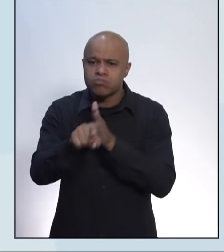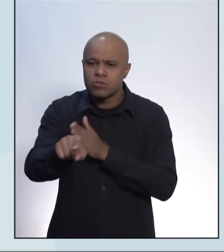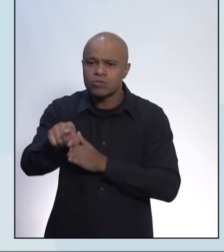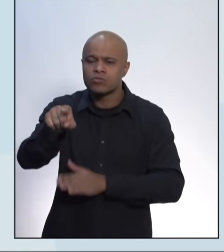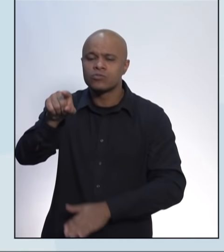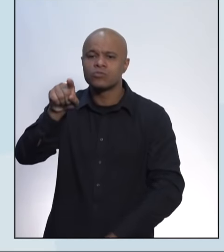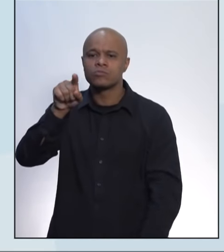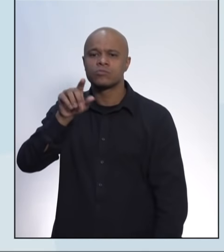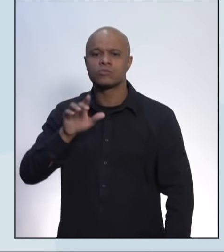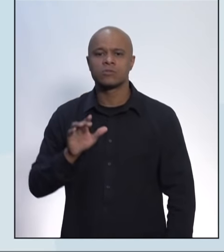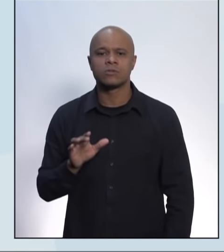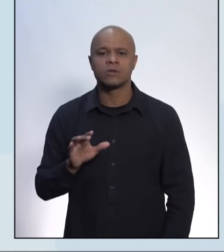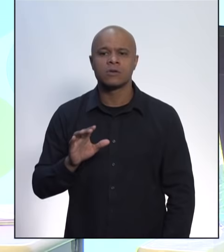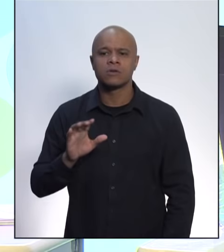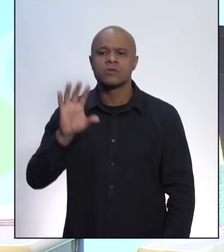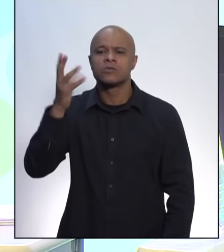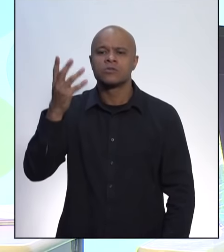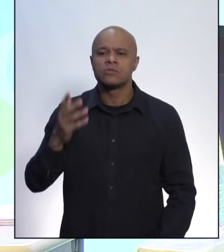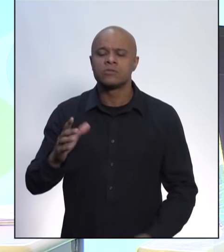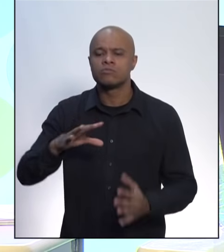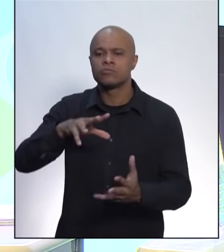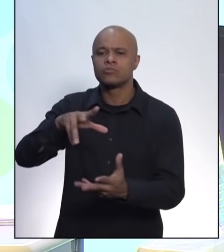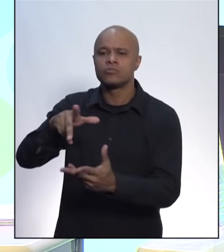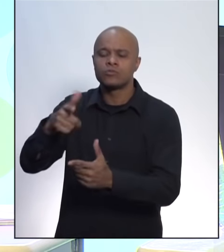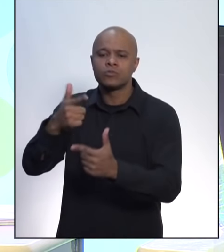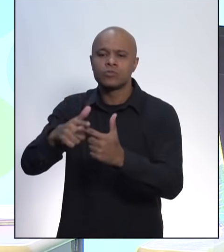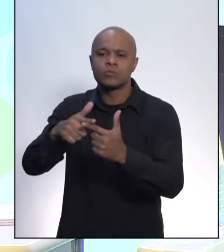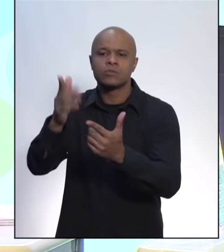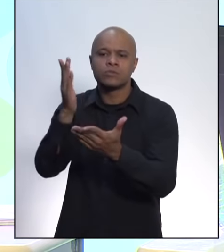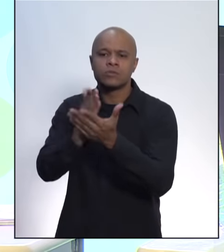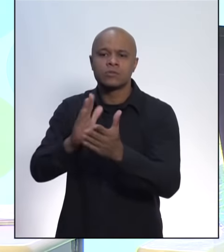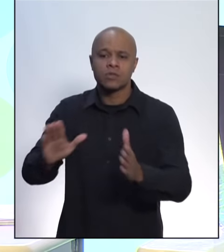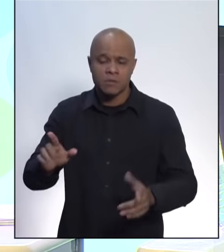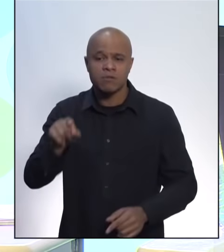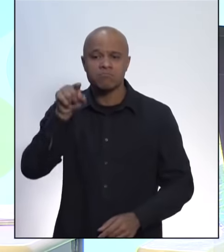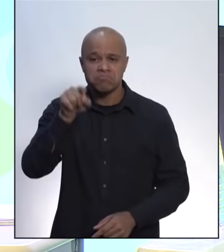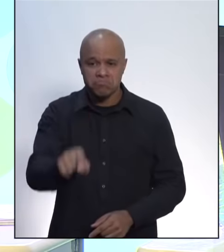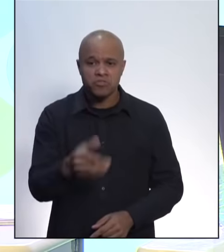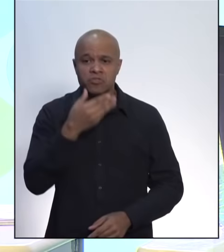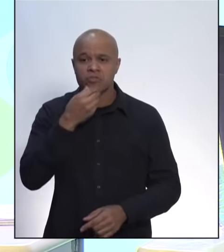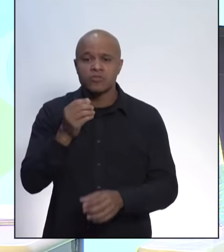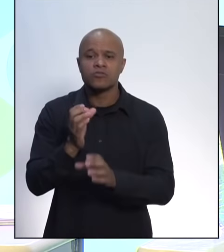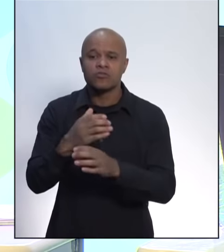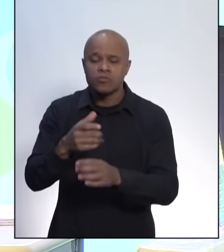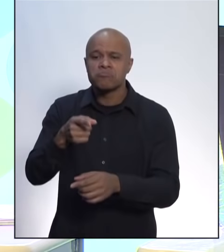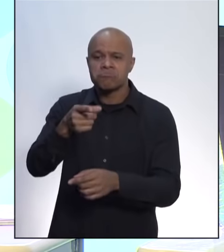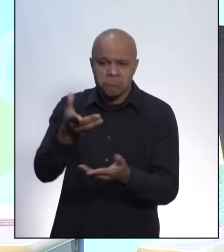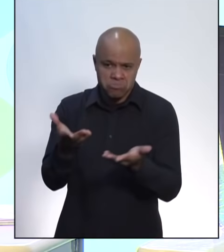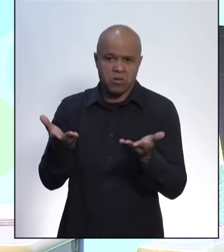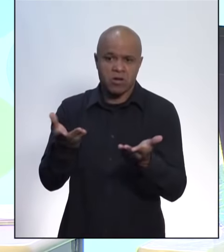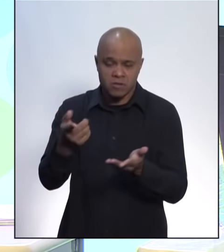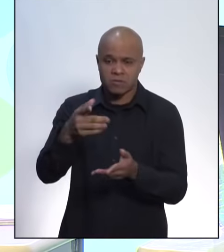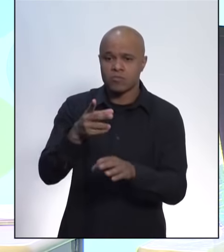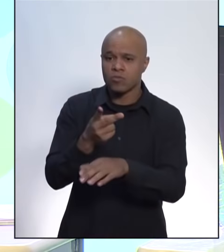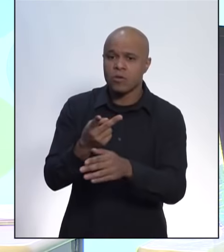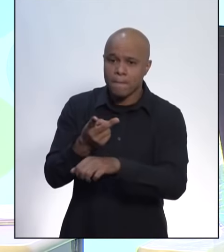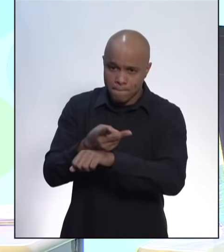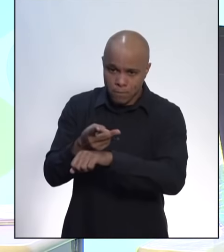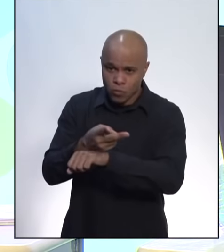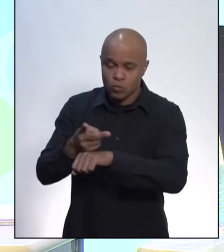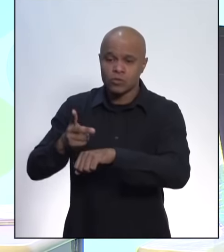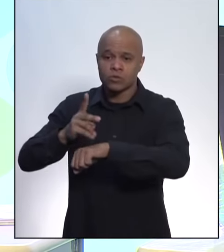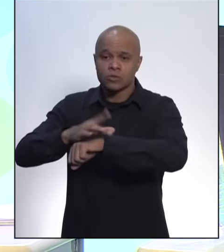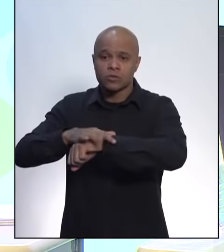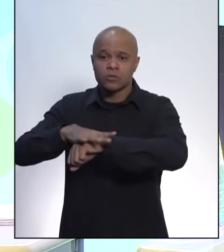e solucionar e é isso que os nossos cientistas estão fazendo nesse momento eles estão procurando a